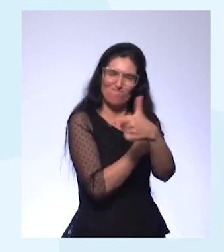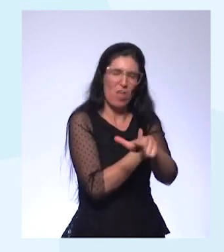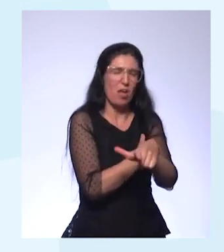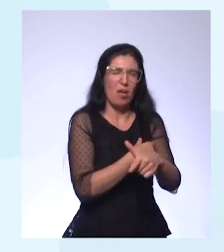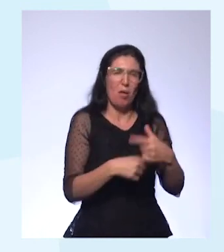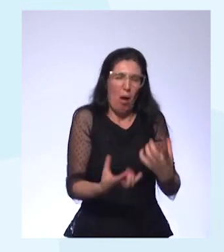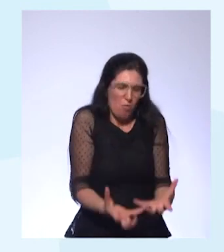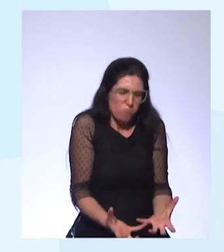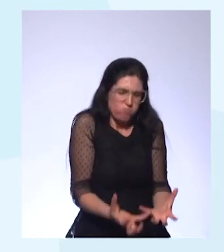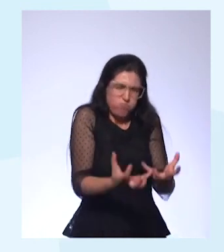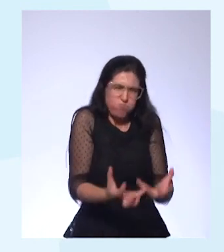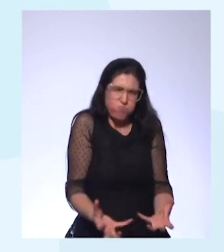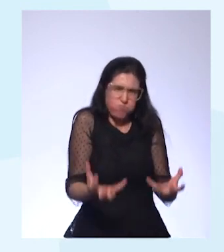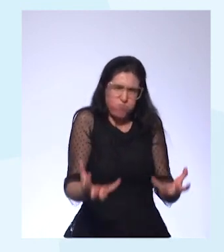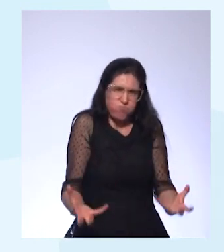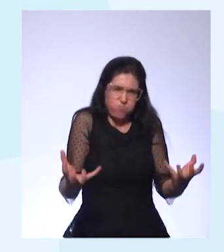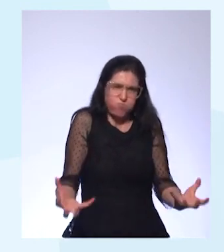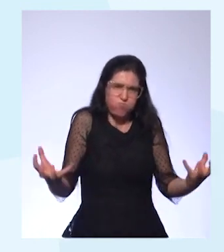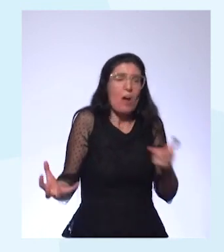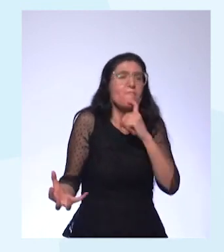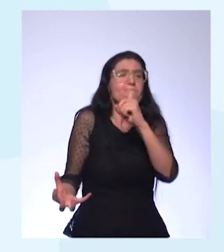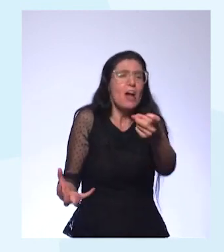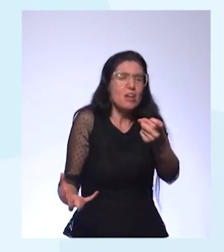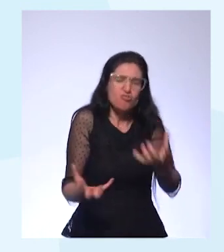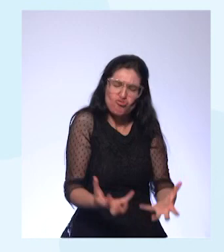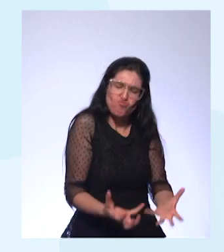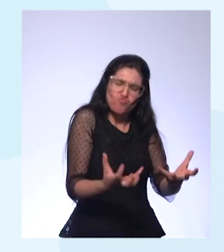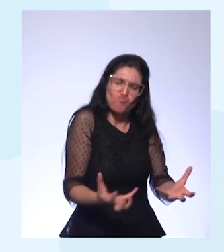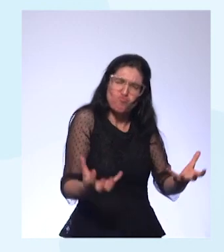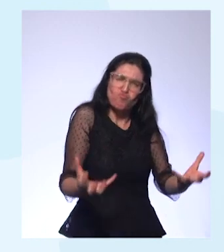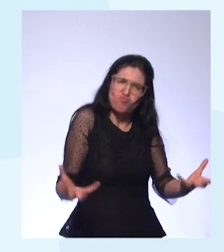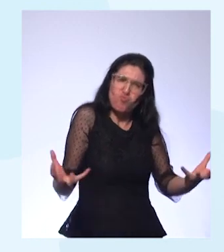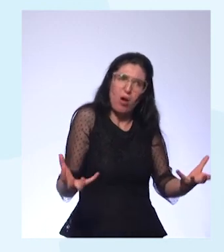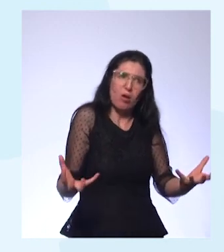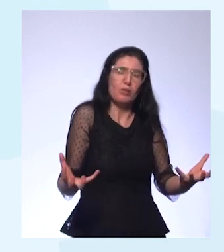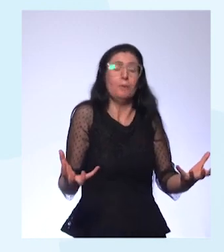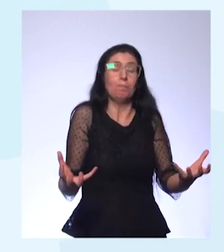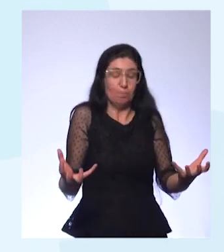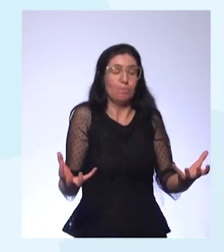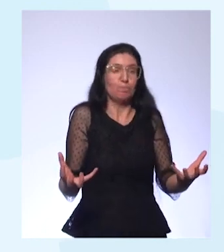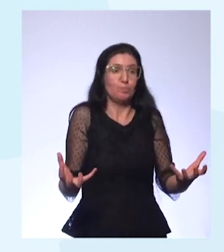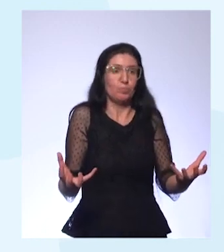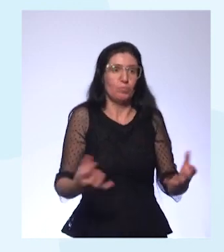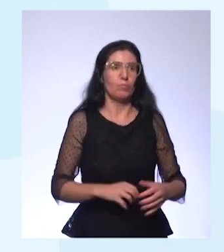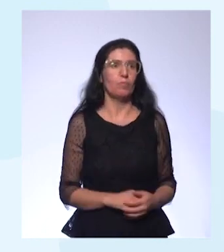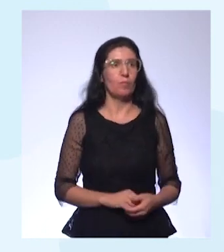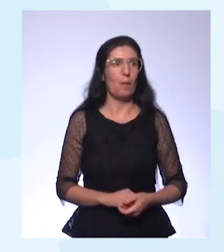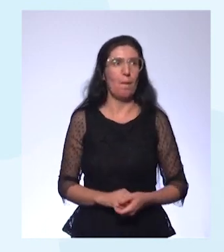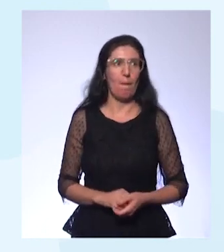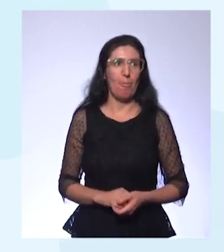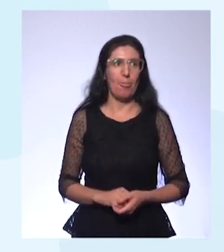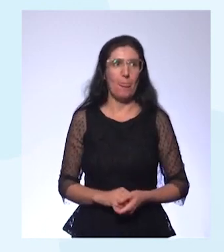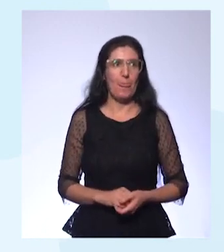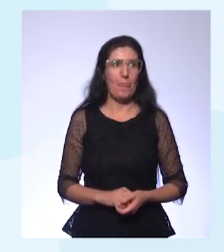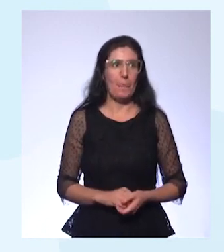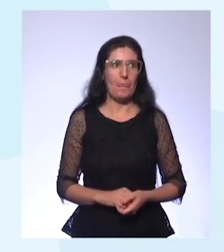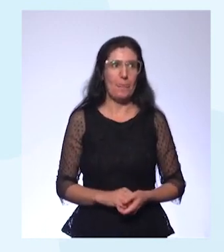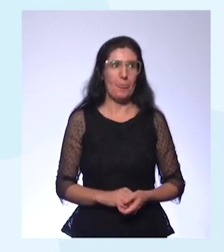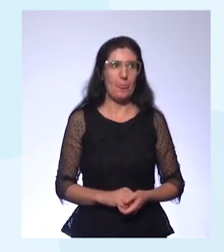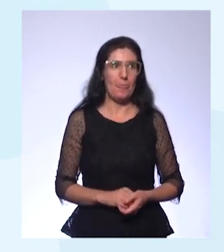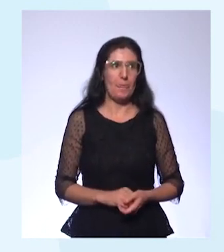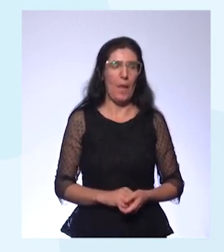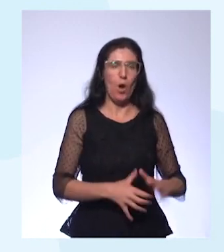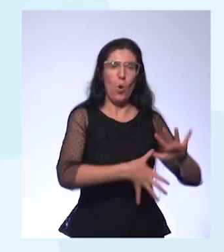capins em abundância, né, com baixa ou média altura, né, estão localizados em praticamente todos os